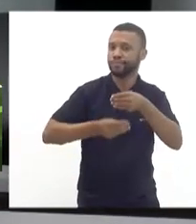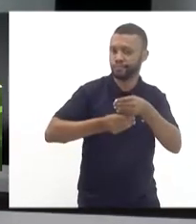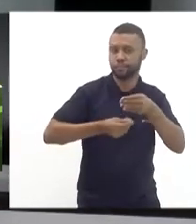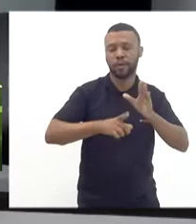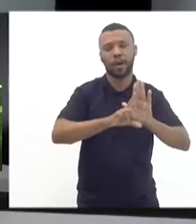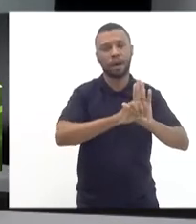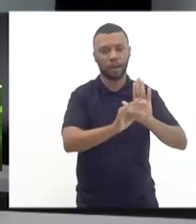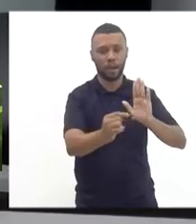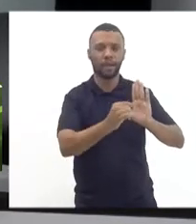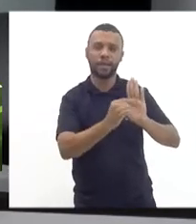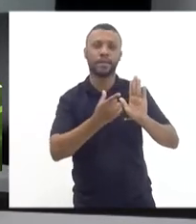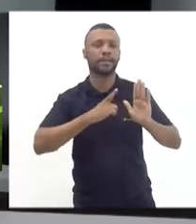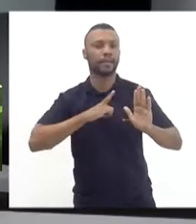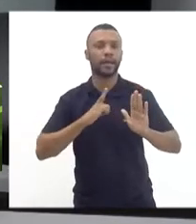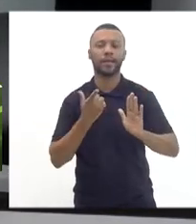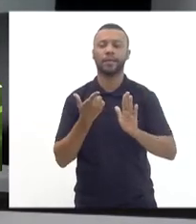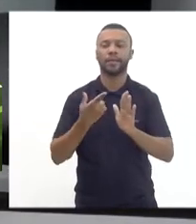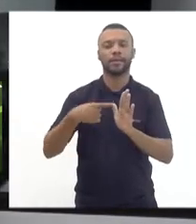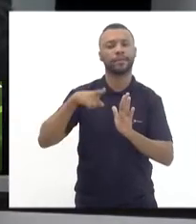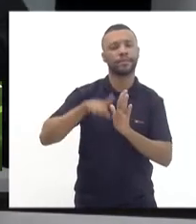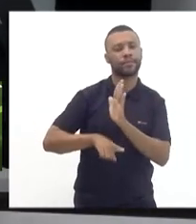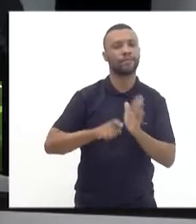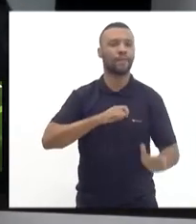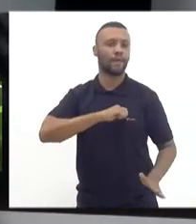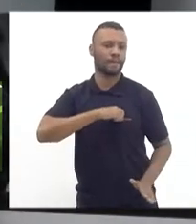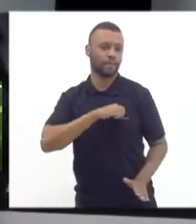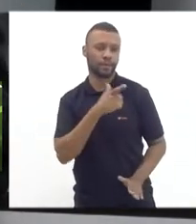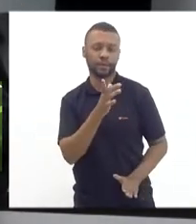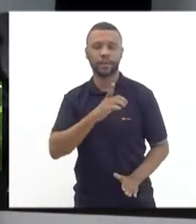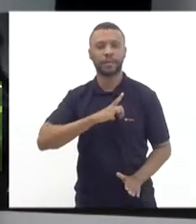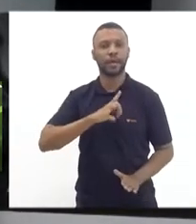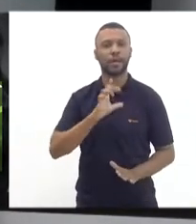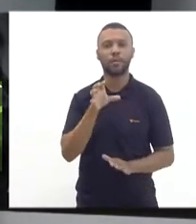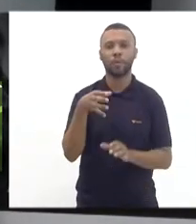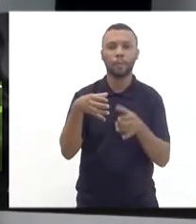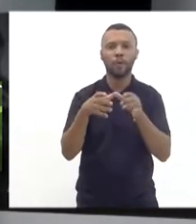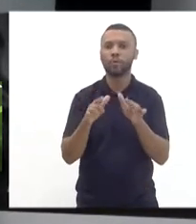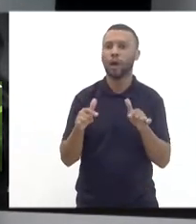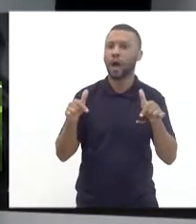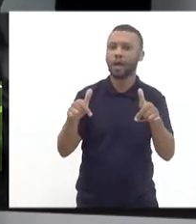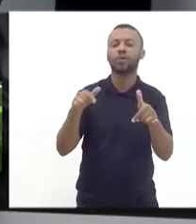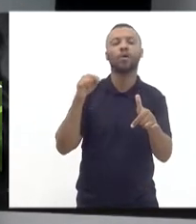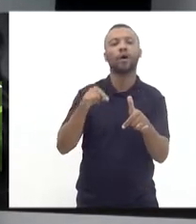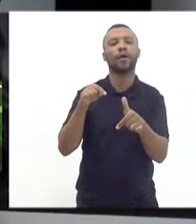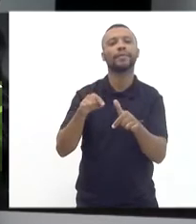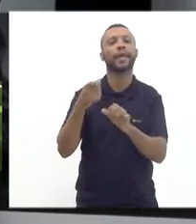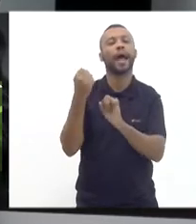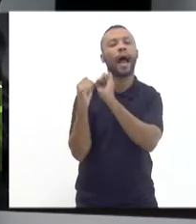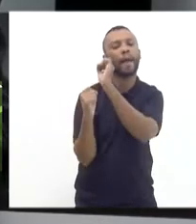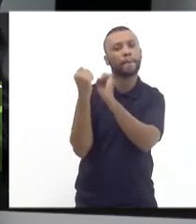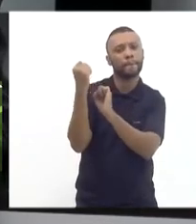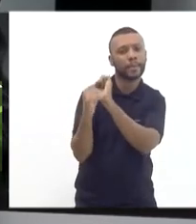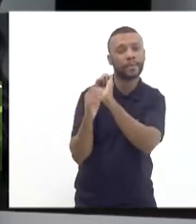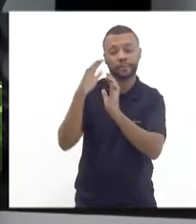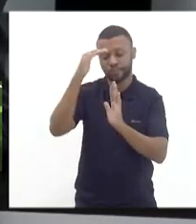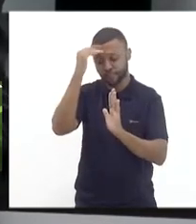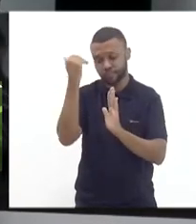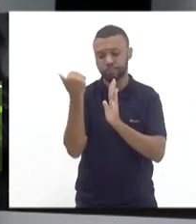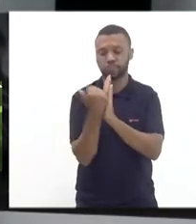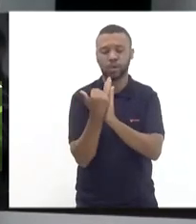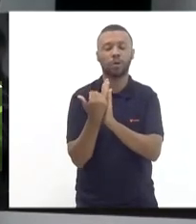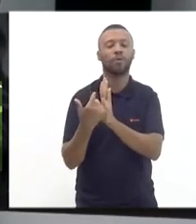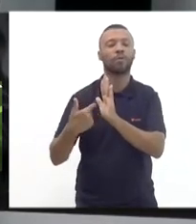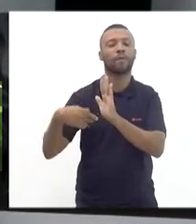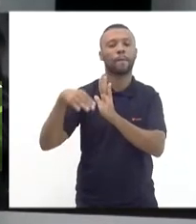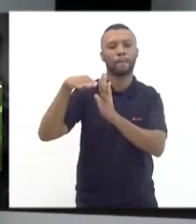envolvendo incentivo fiscal. Lá já tem um elenco de ações que a empresa tem que cumprir, então esse seria